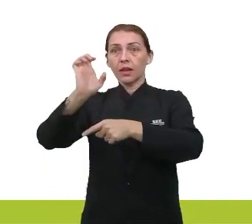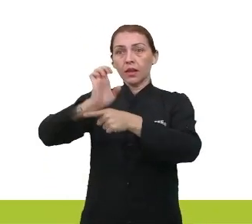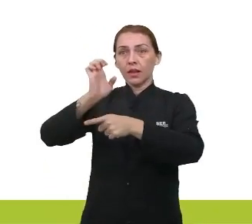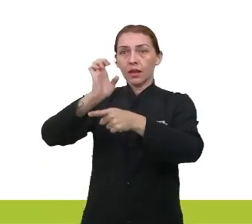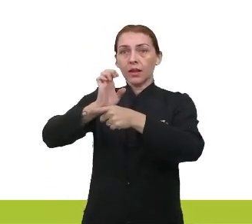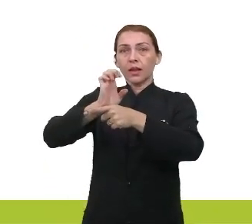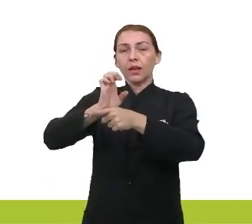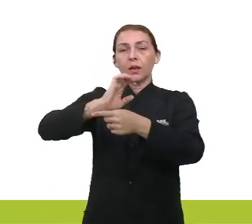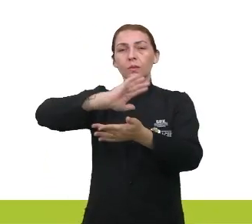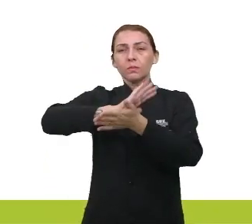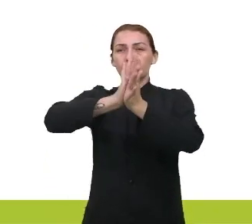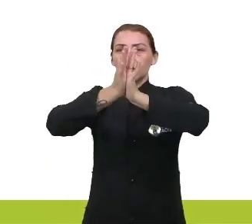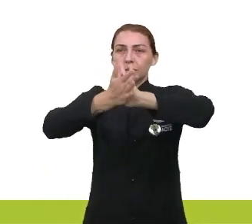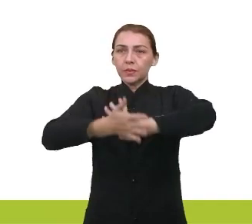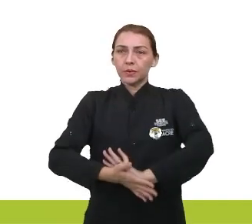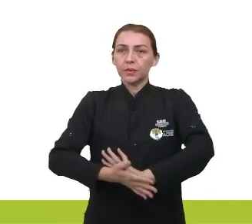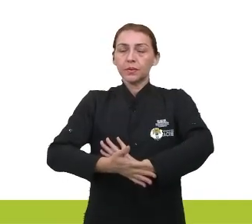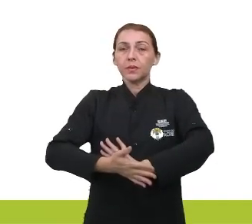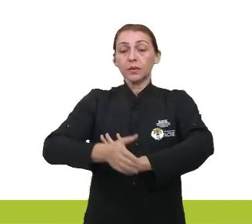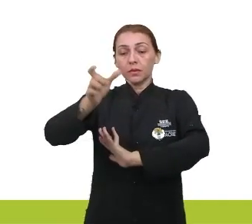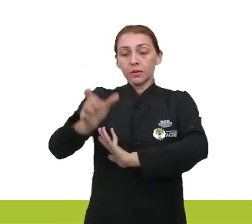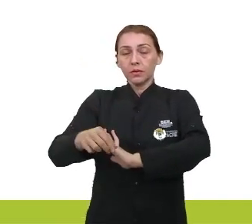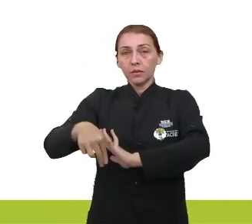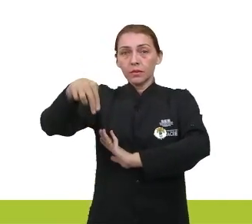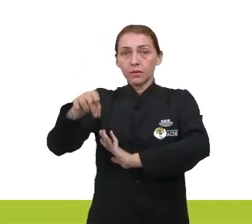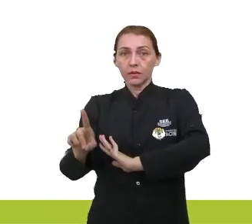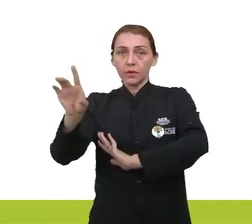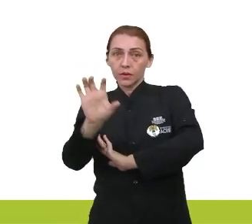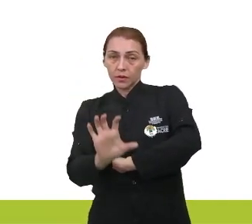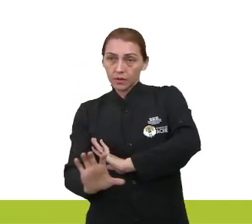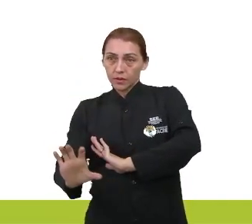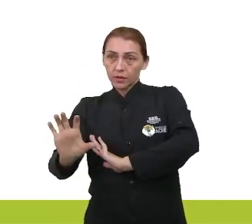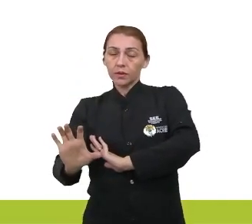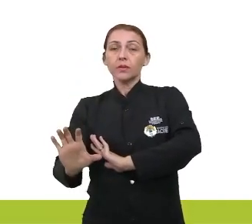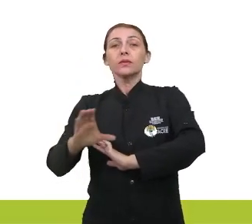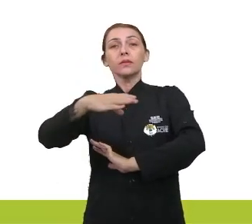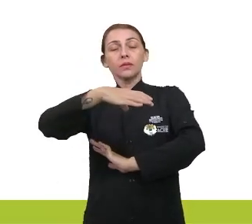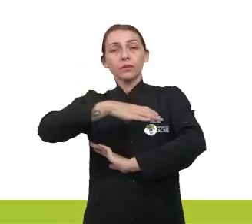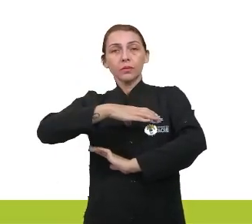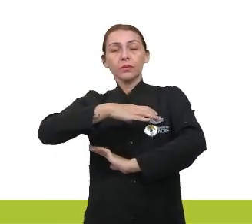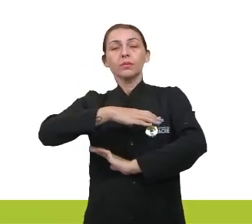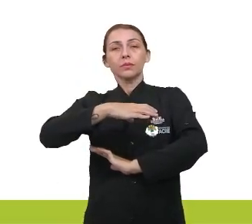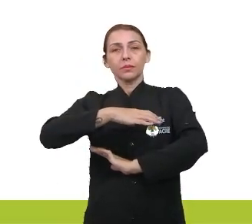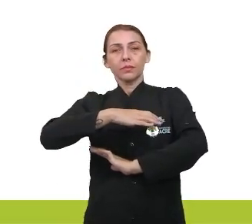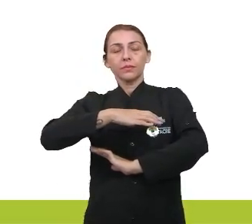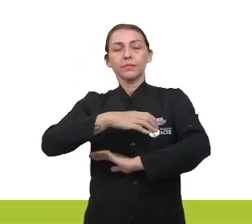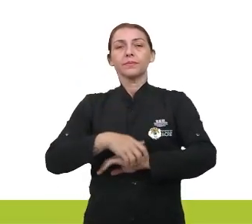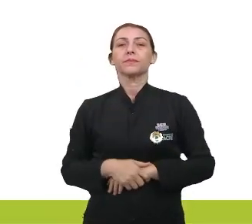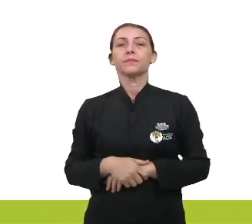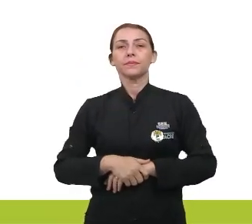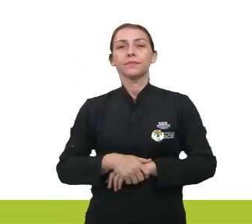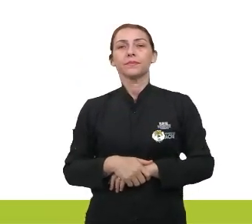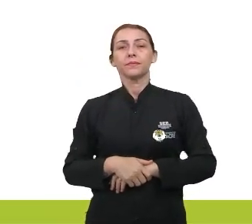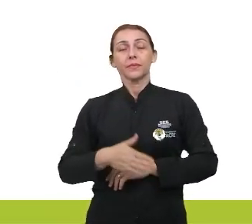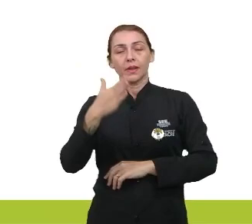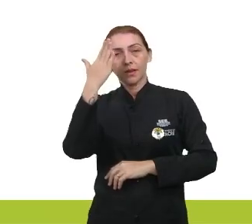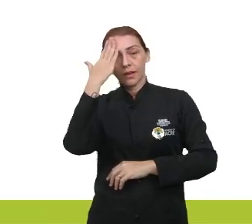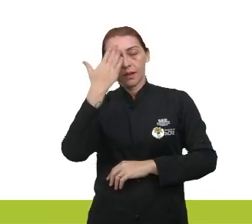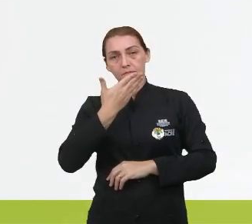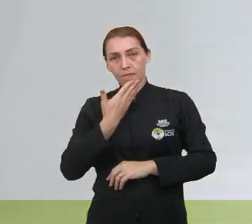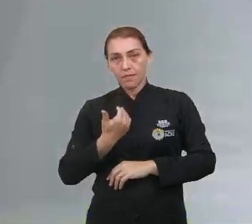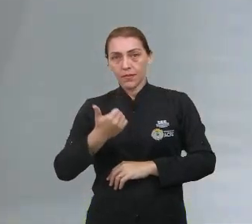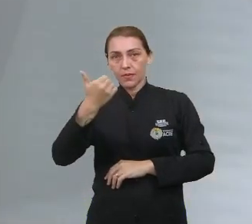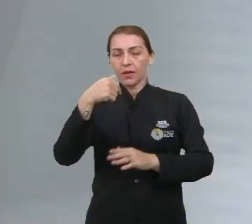E, discriminação dos nordestinos nos grandes centros urbanos. Pessoal, para entender melhor